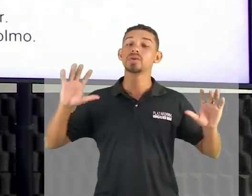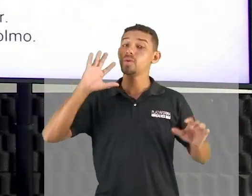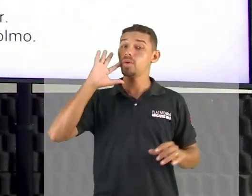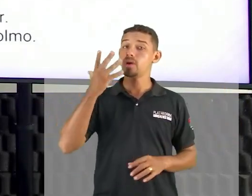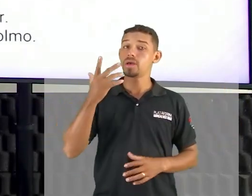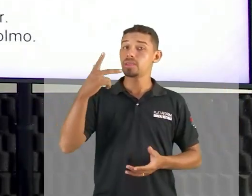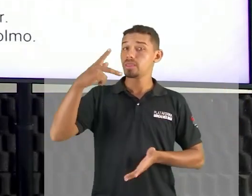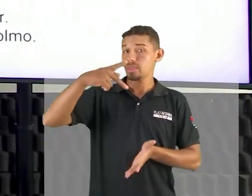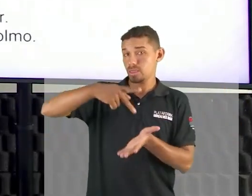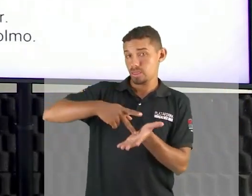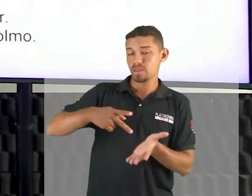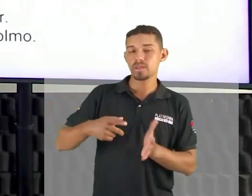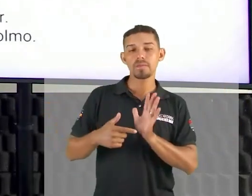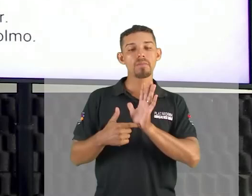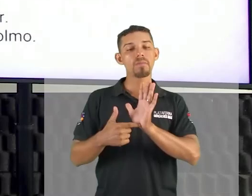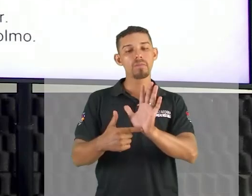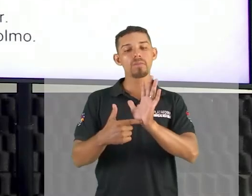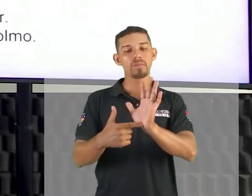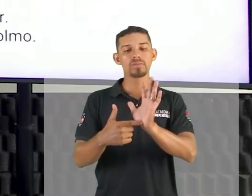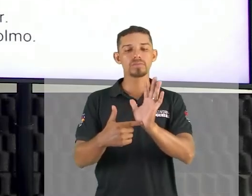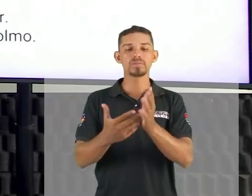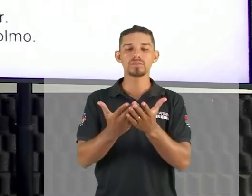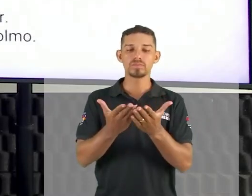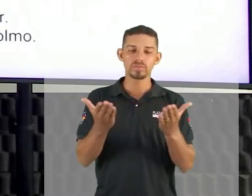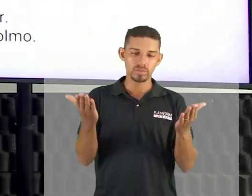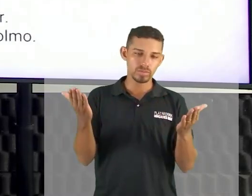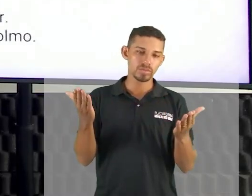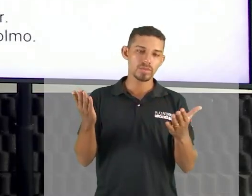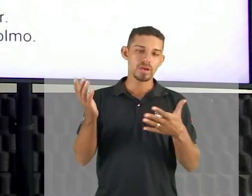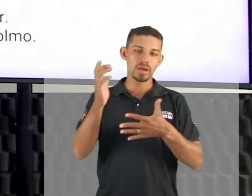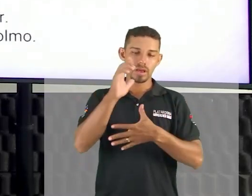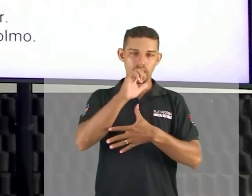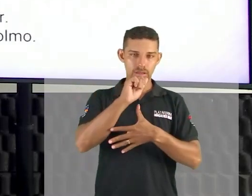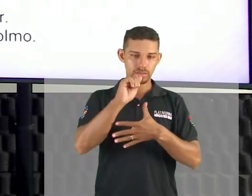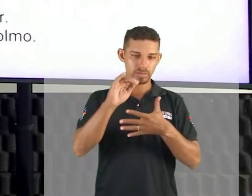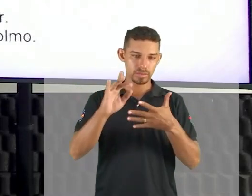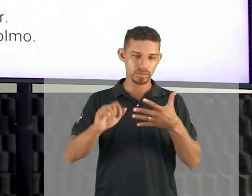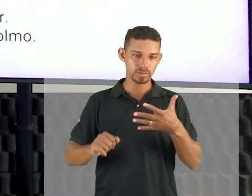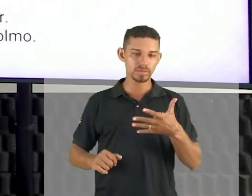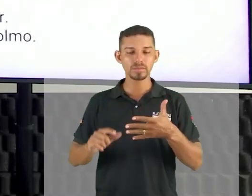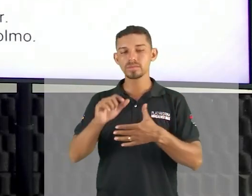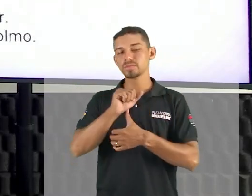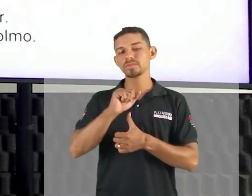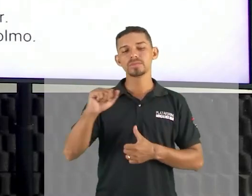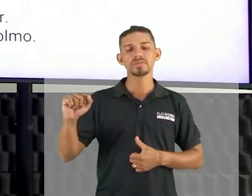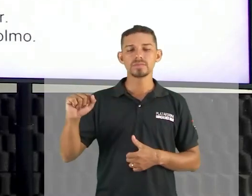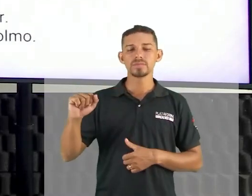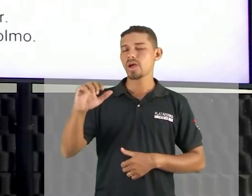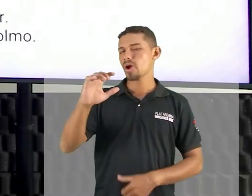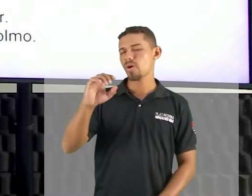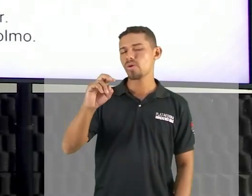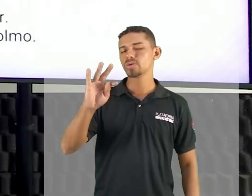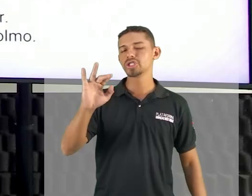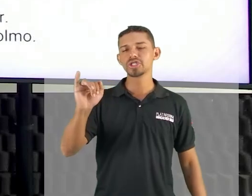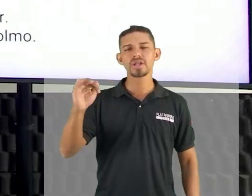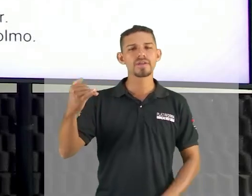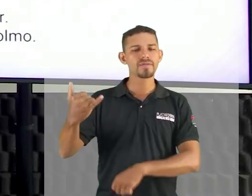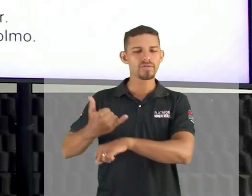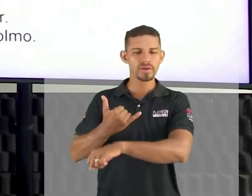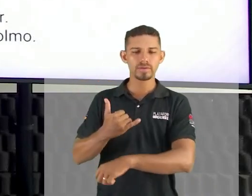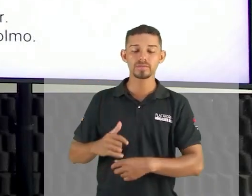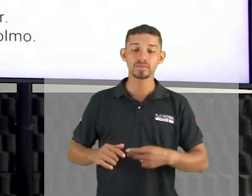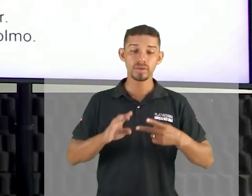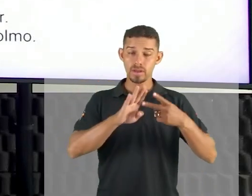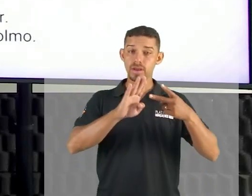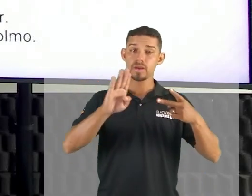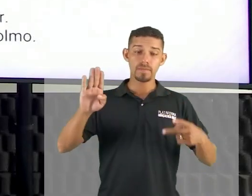ficou de fato demonstrado, né, em uma dessas alternativas que nós vamos agora analisar. Então a letra A diz cortina de ferro, a letra